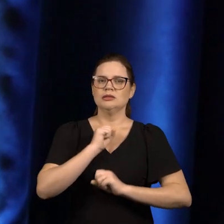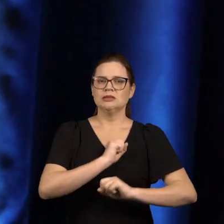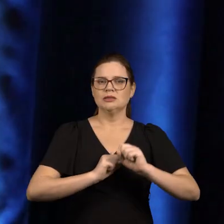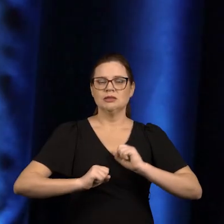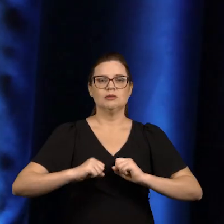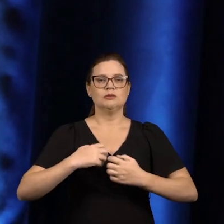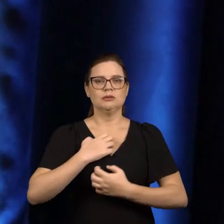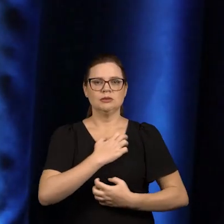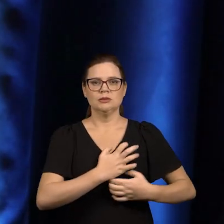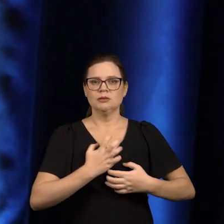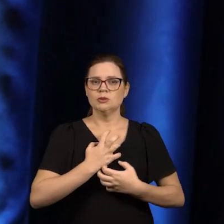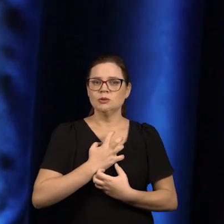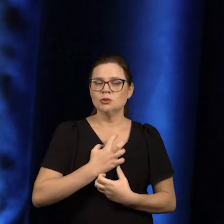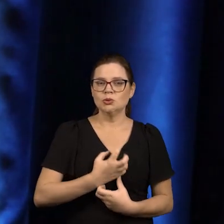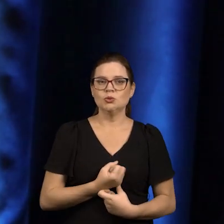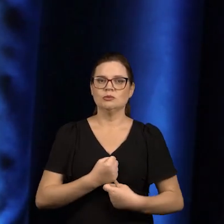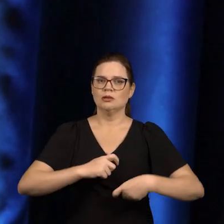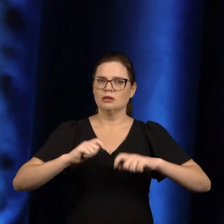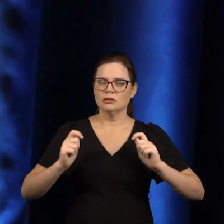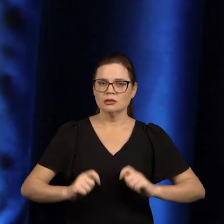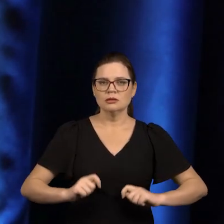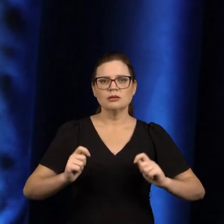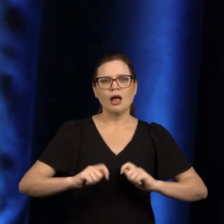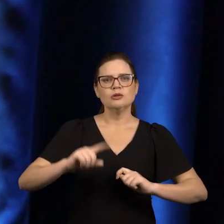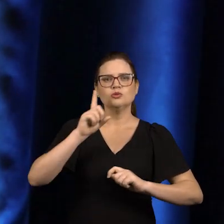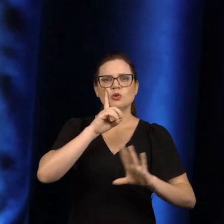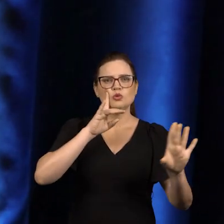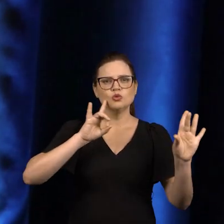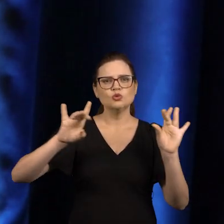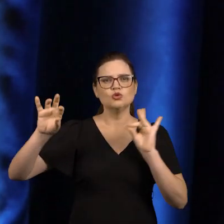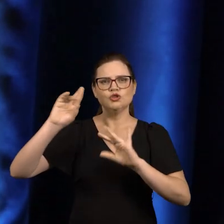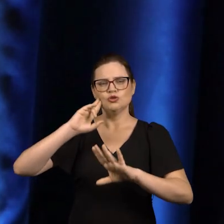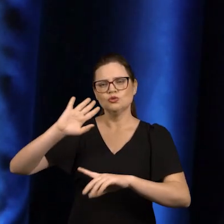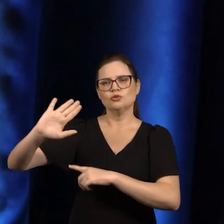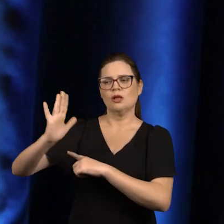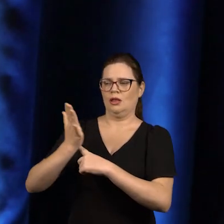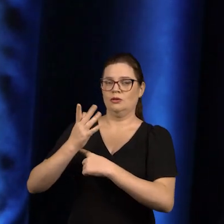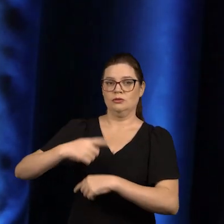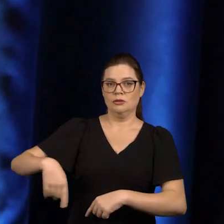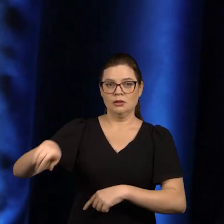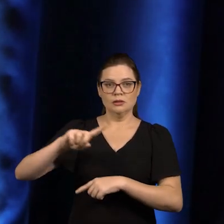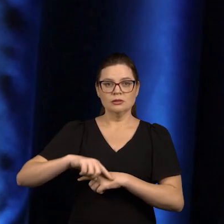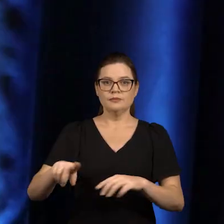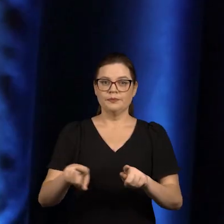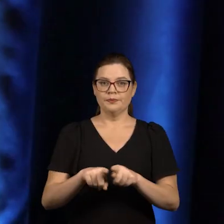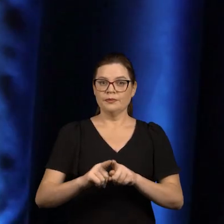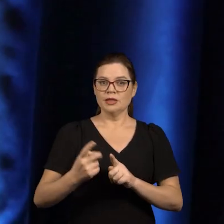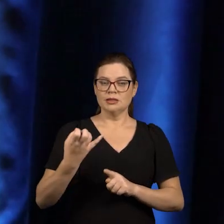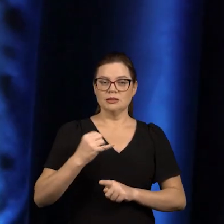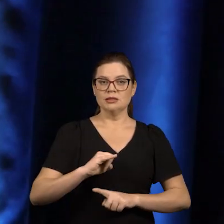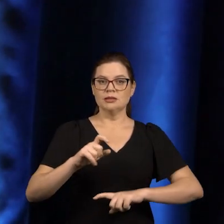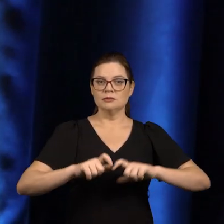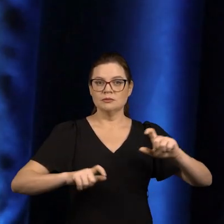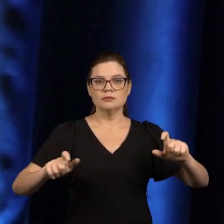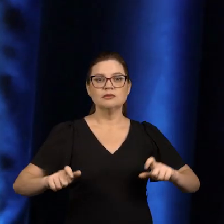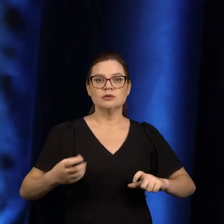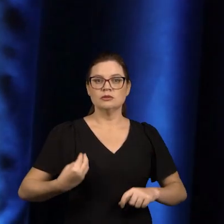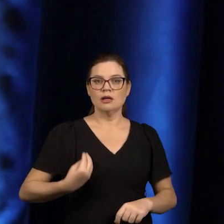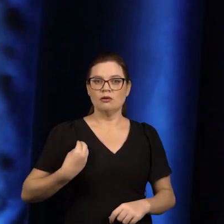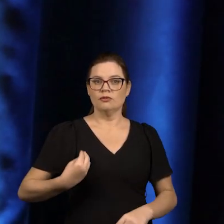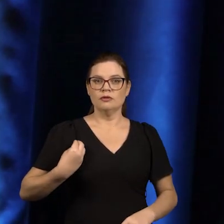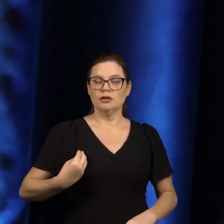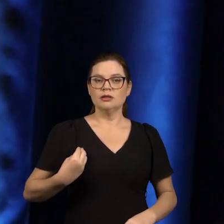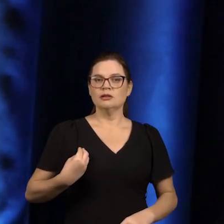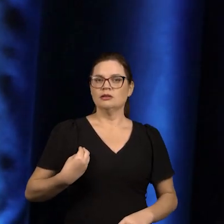angústias, ele tem conduzido a cada instante. E quando o homem tem nessa vida, na sua vida,